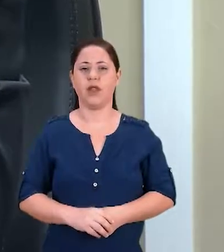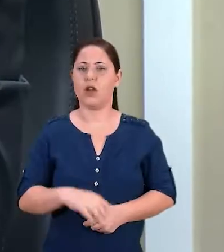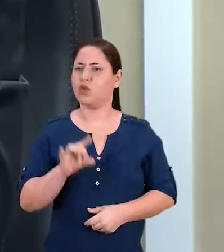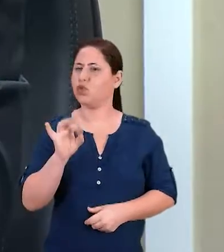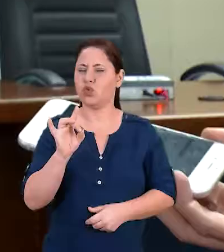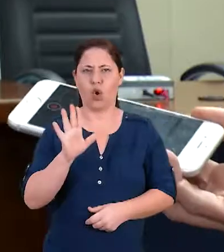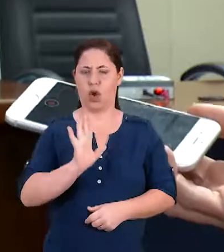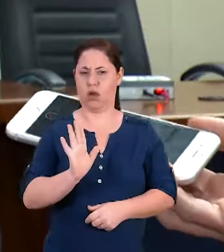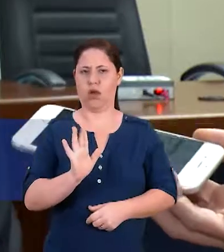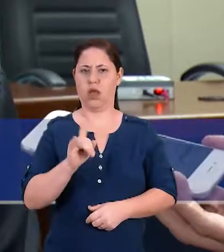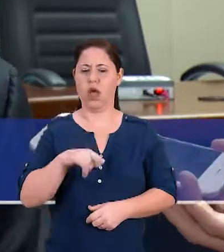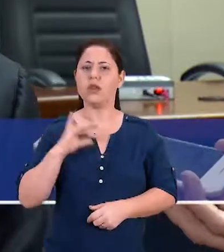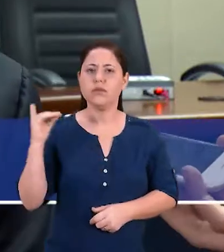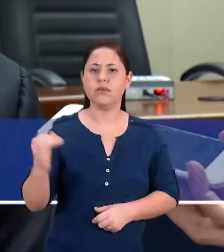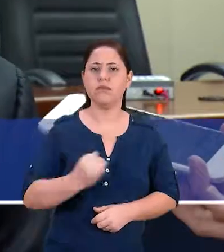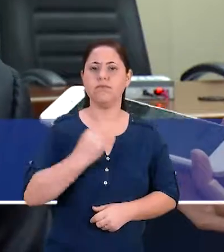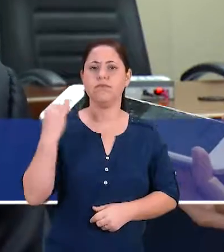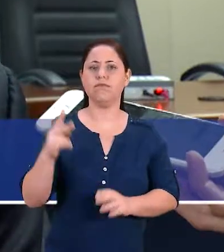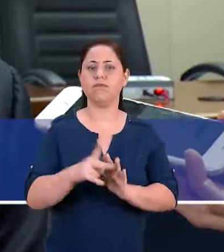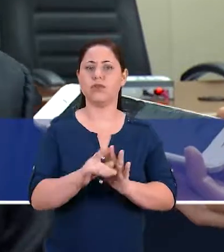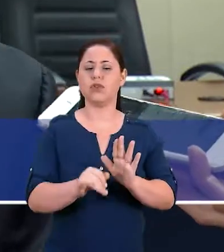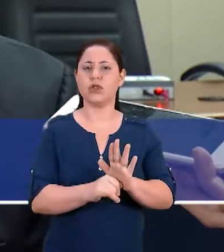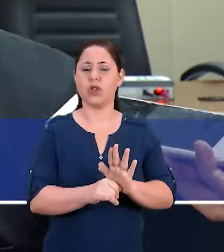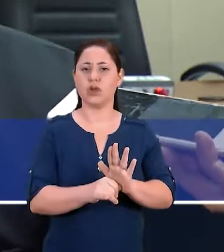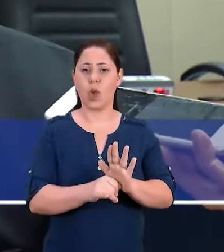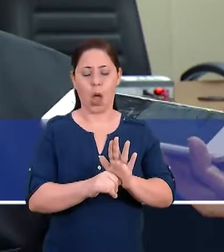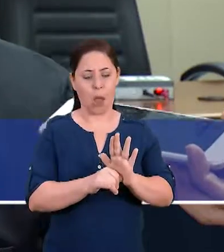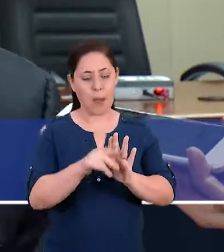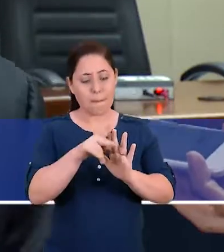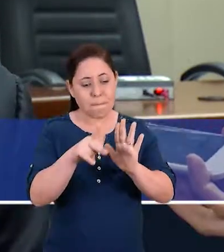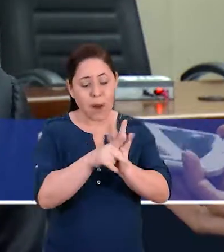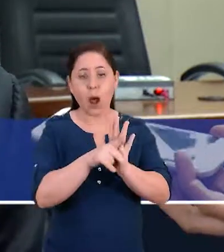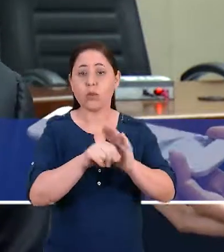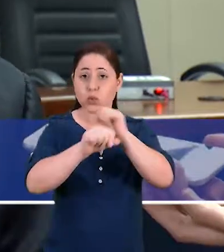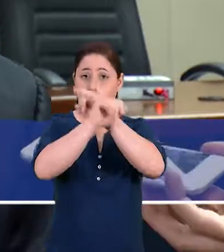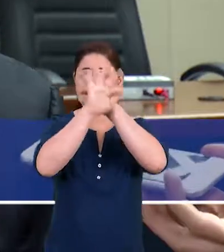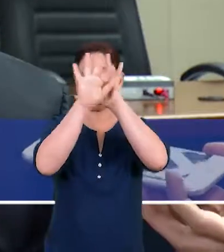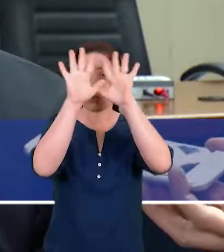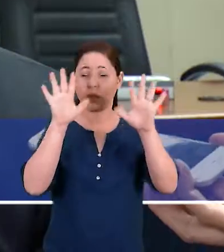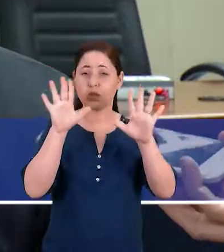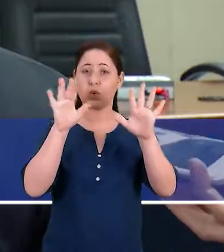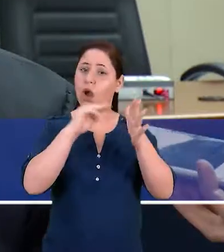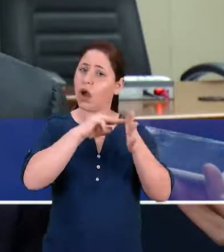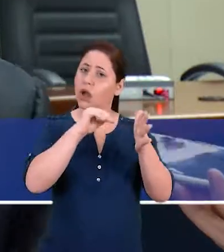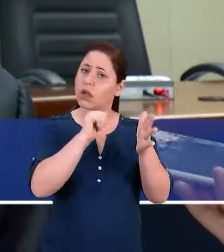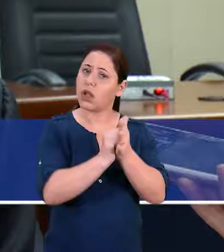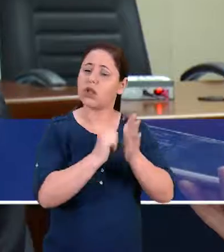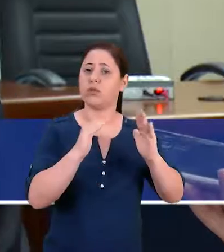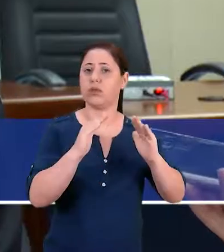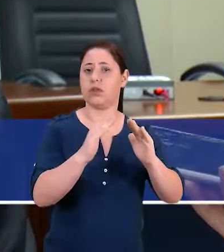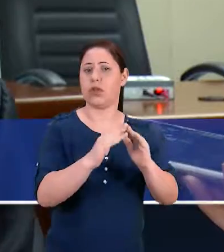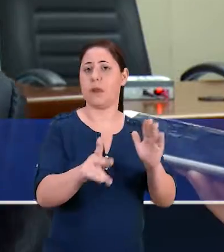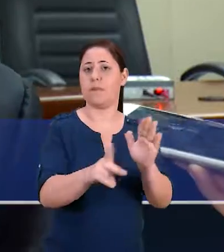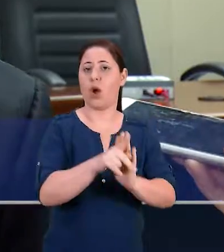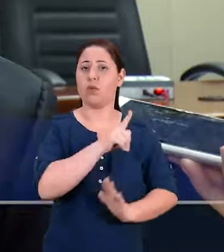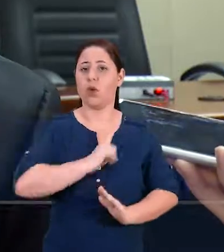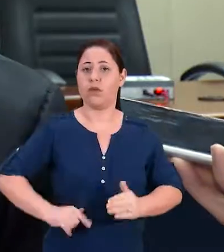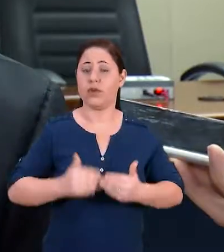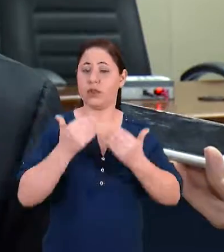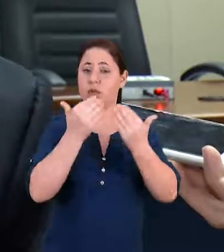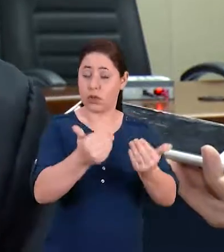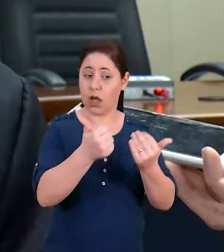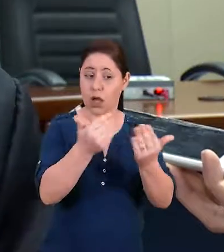proposta. Não só a importância do projeto em si, na transparência desse tipo de cadastro de